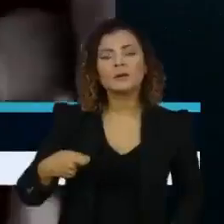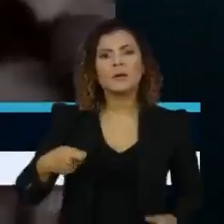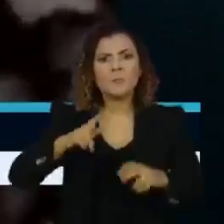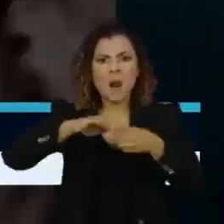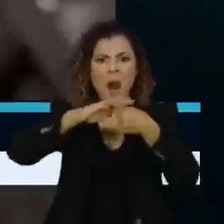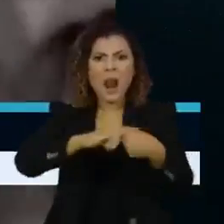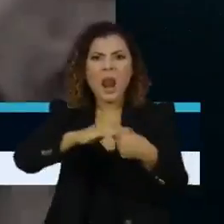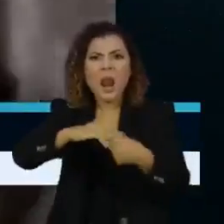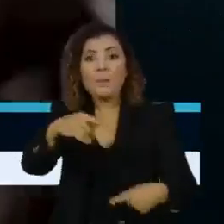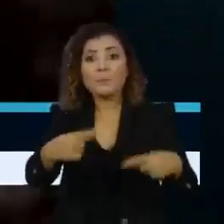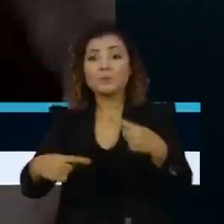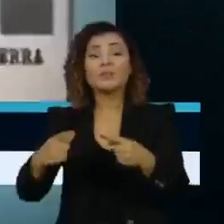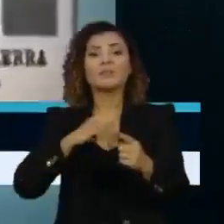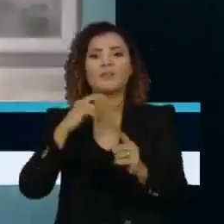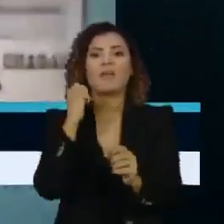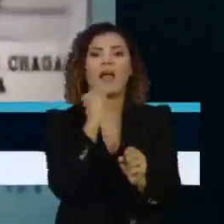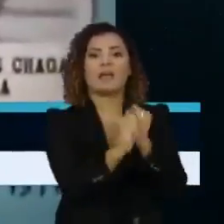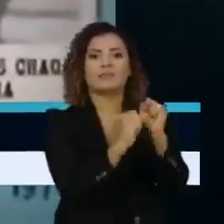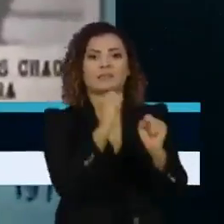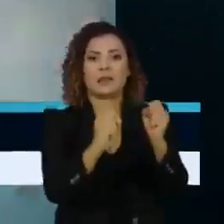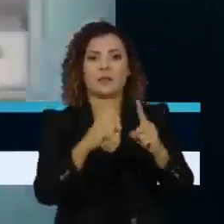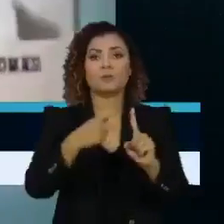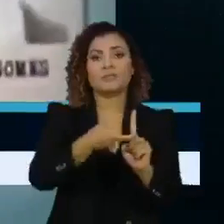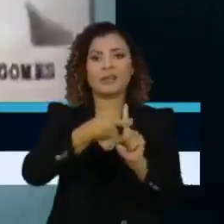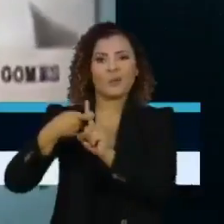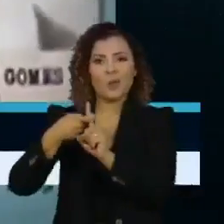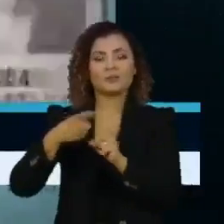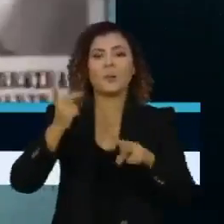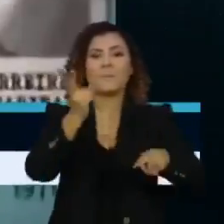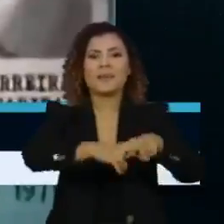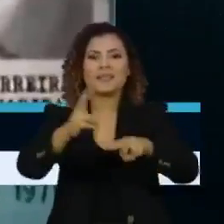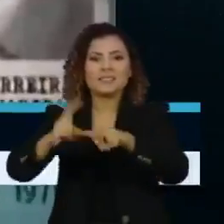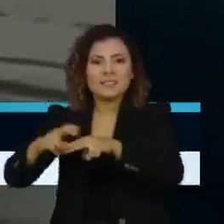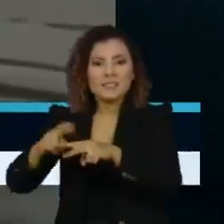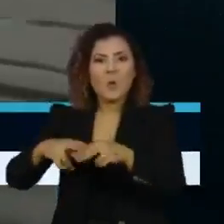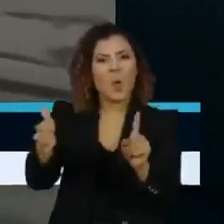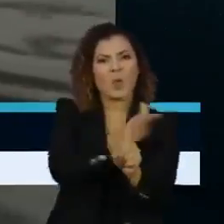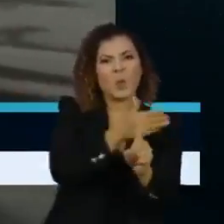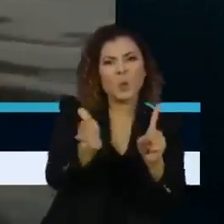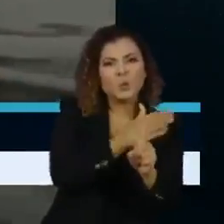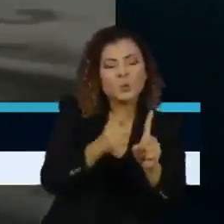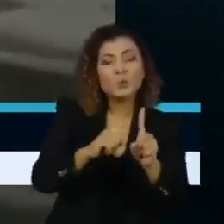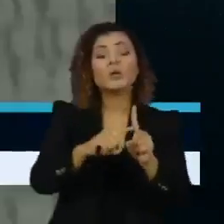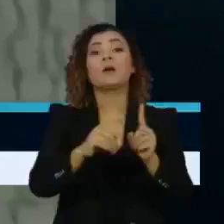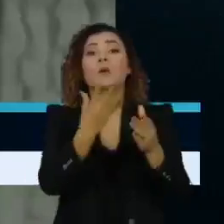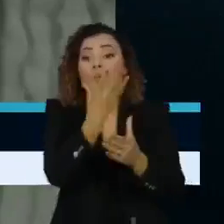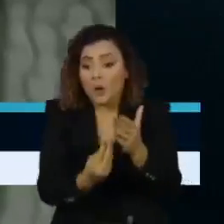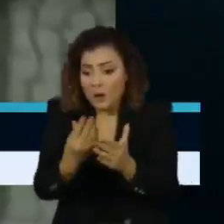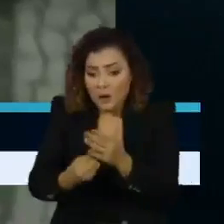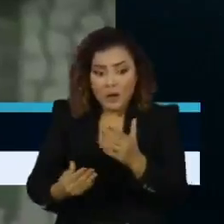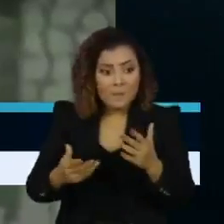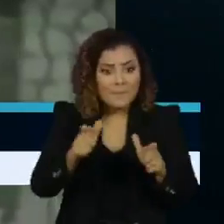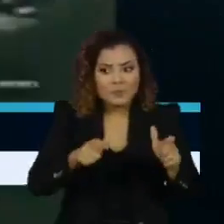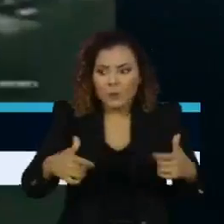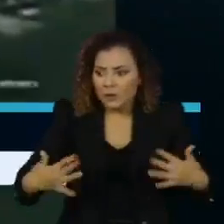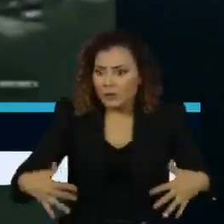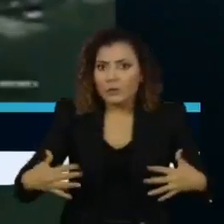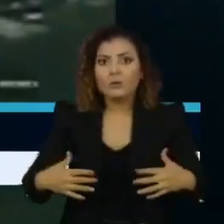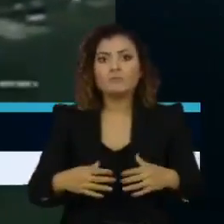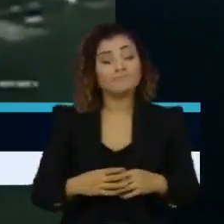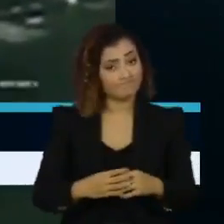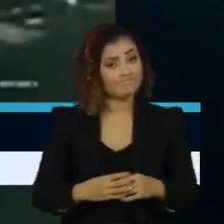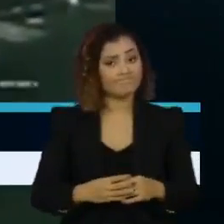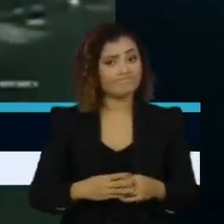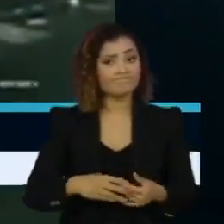repressão política resultou em assassinatos, sequestros, prisões, torturas e desaparecimentos de cidadãos.